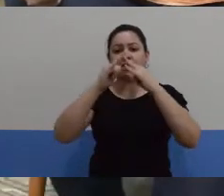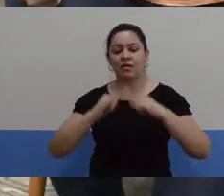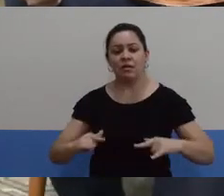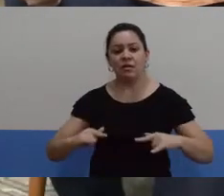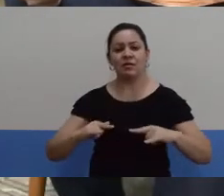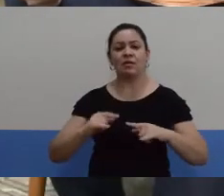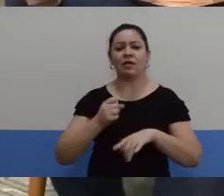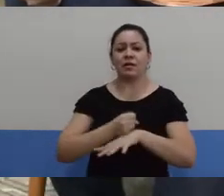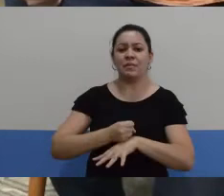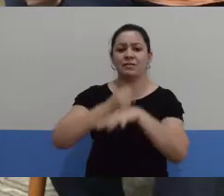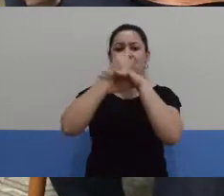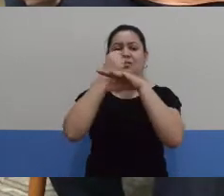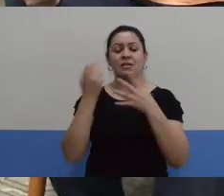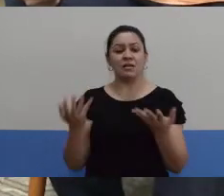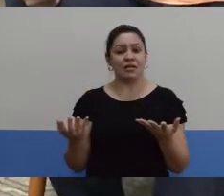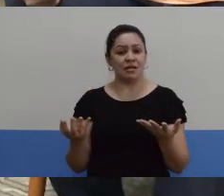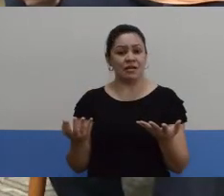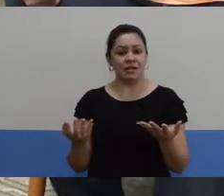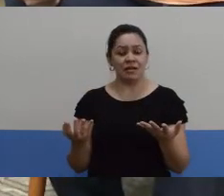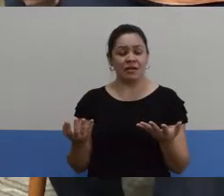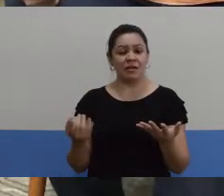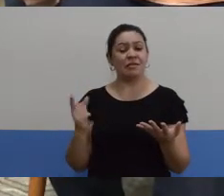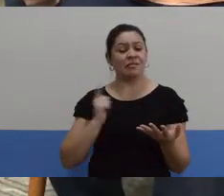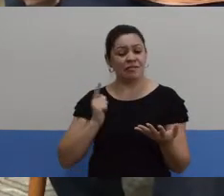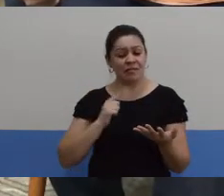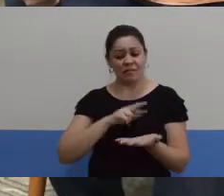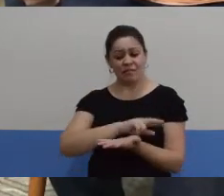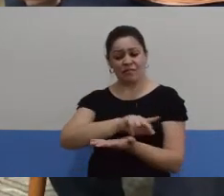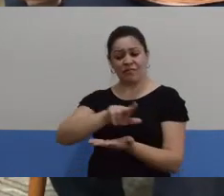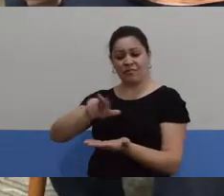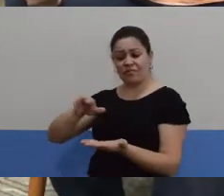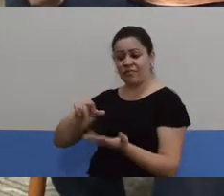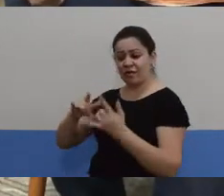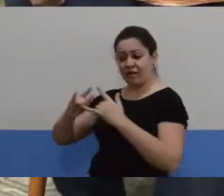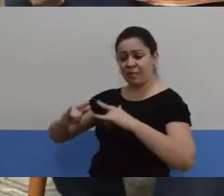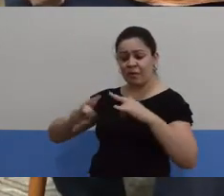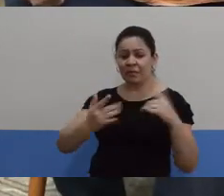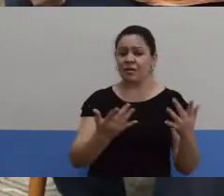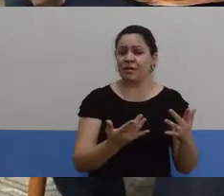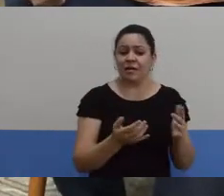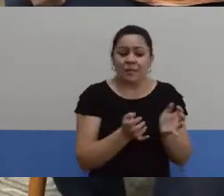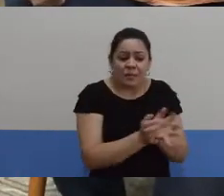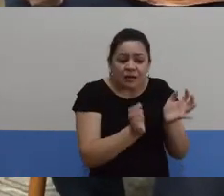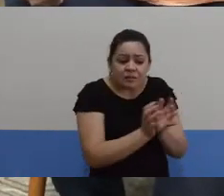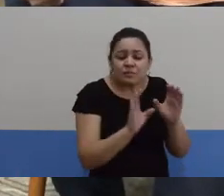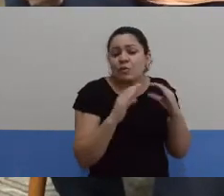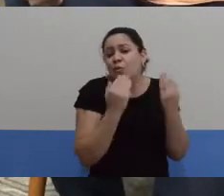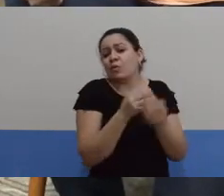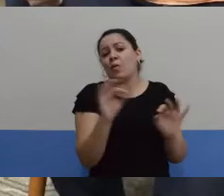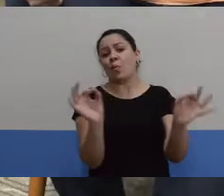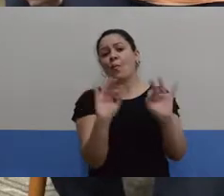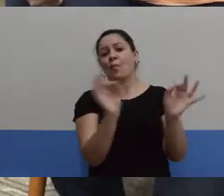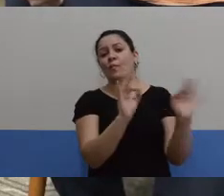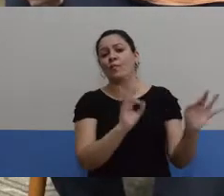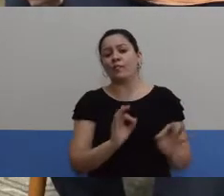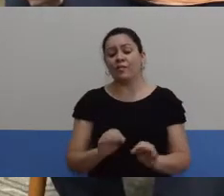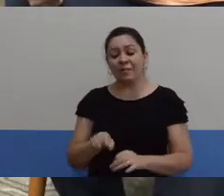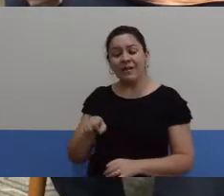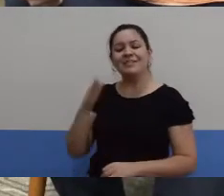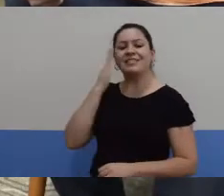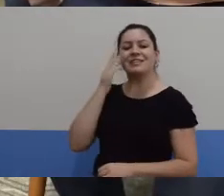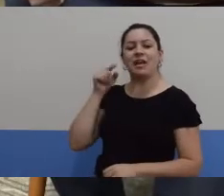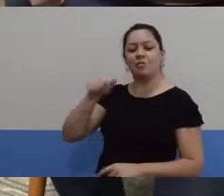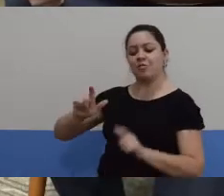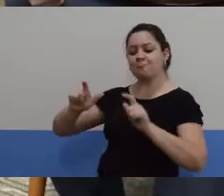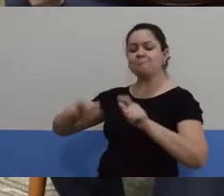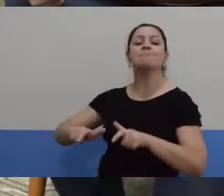nos acampamentos. Justo. Então, todas são pessoas que talvez não participam nas comunidades, mas nós sabemos que estão lá. Que